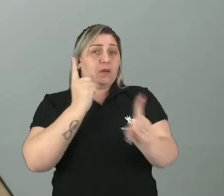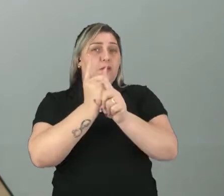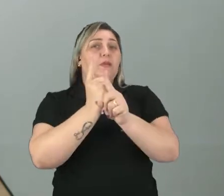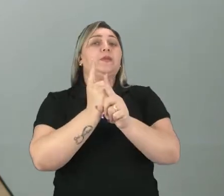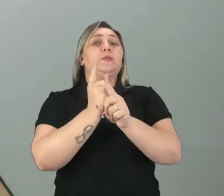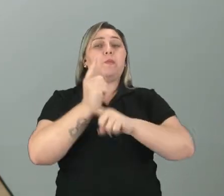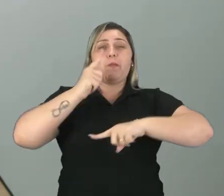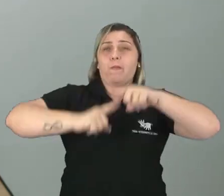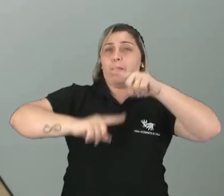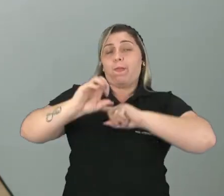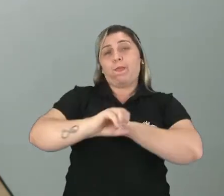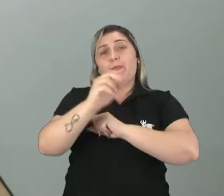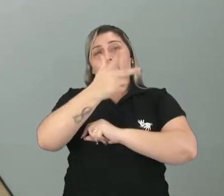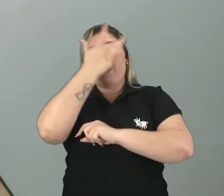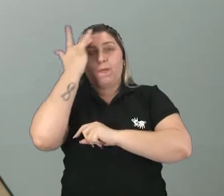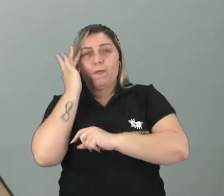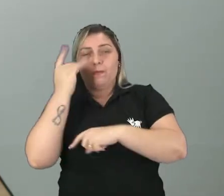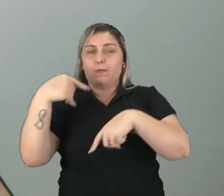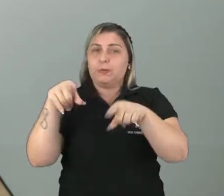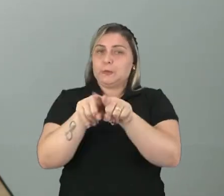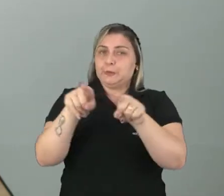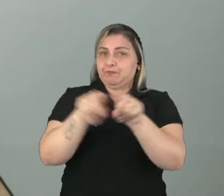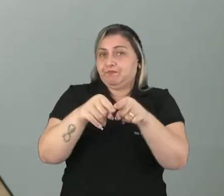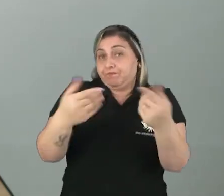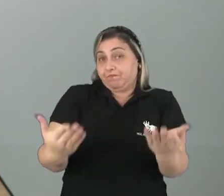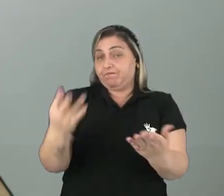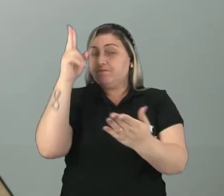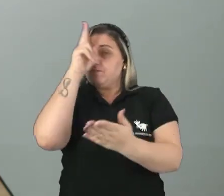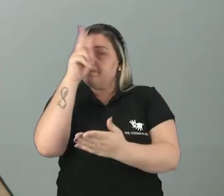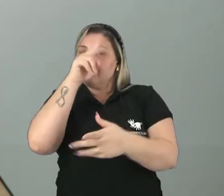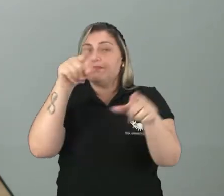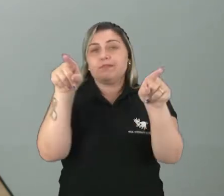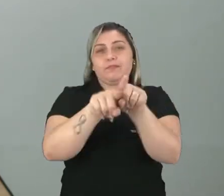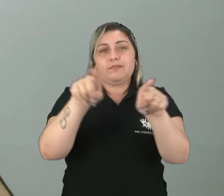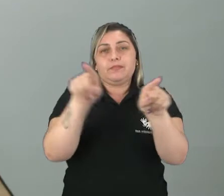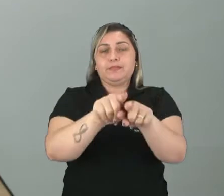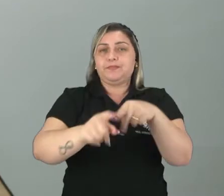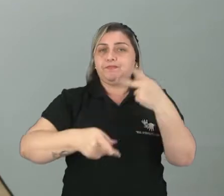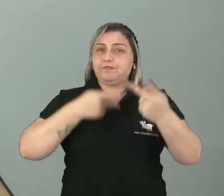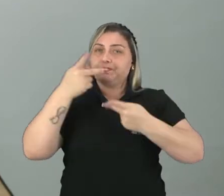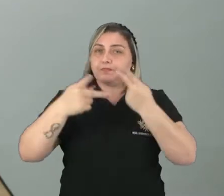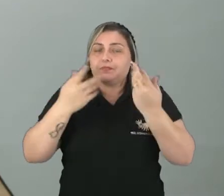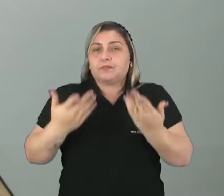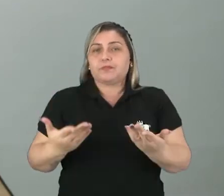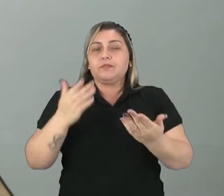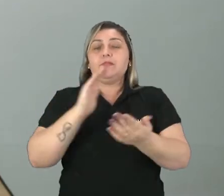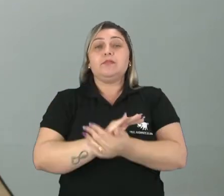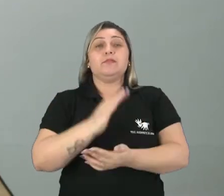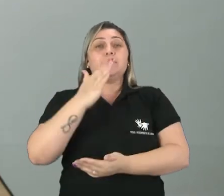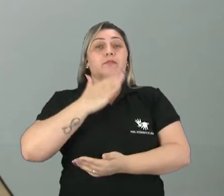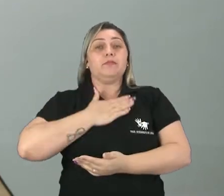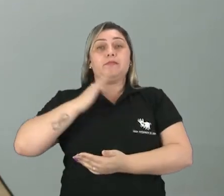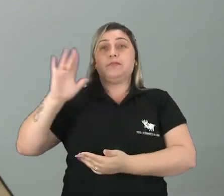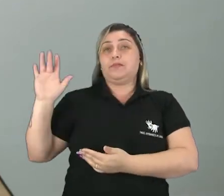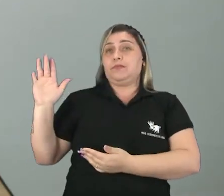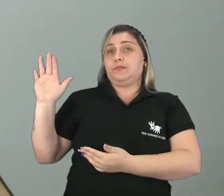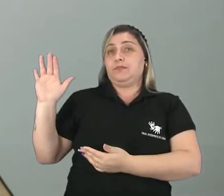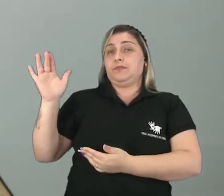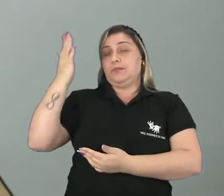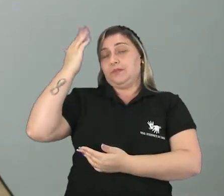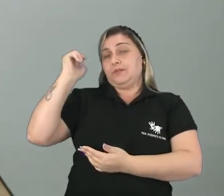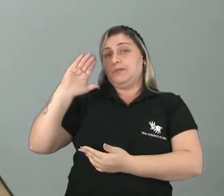localizar determinados objetos ou pessoas lembram também que eu falei que na minha mão direita